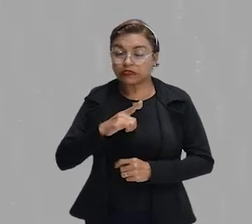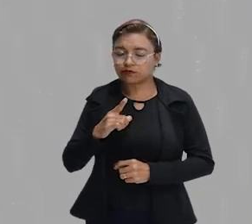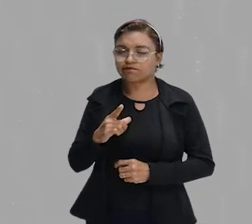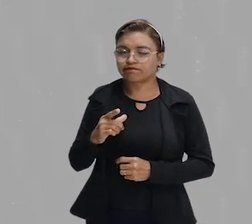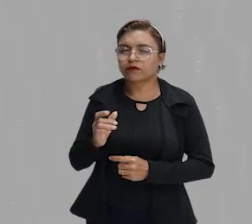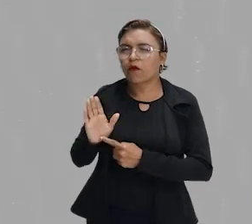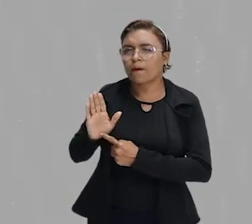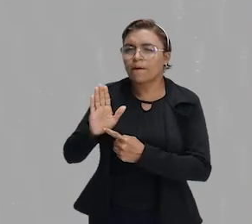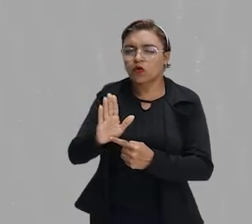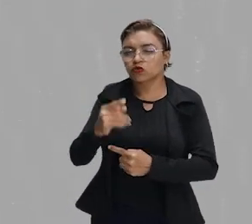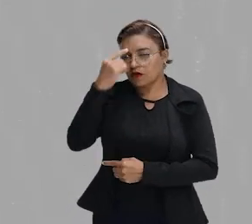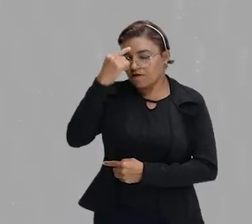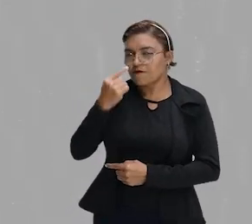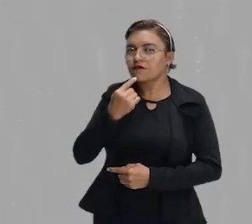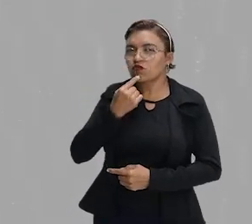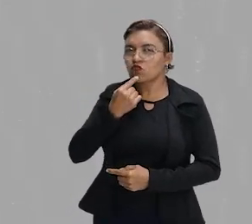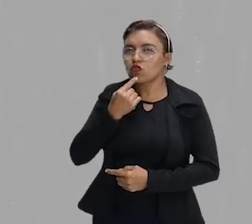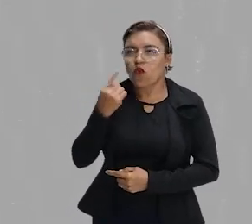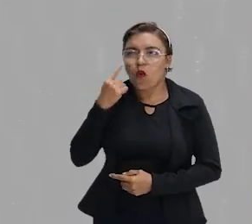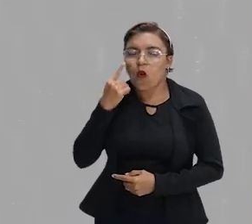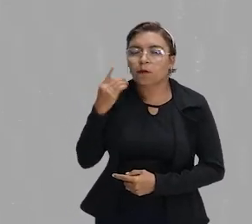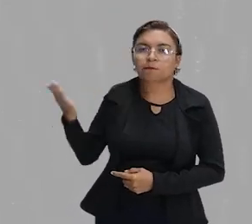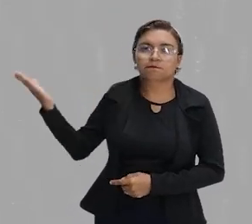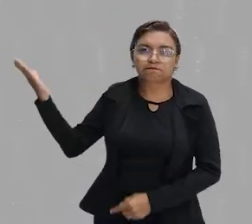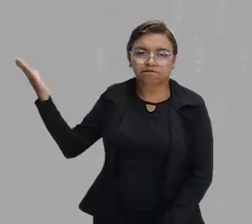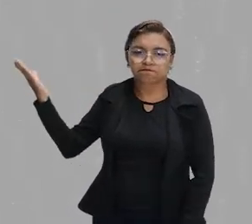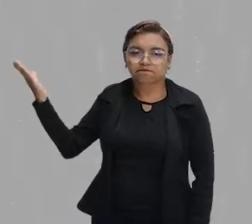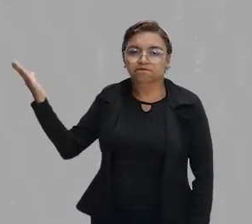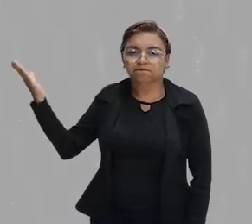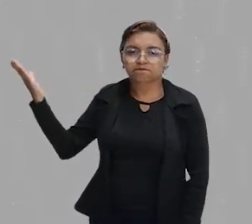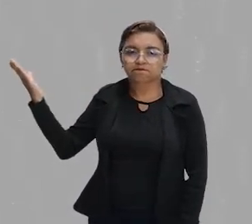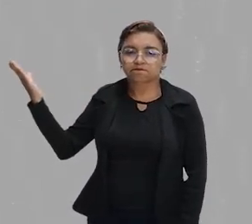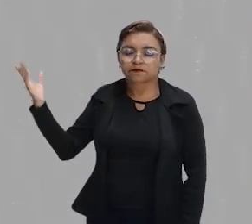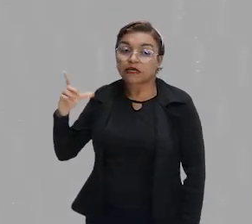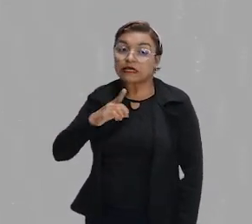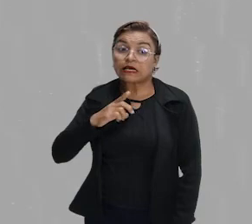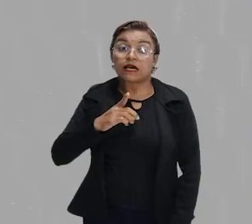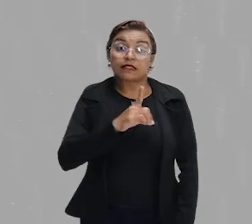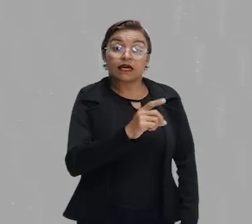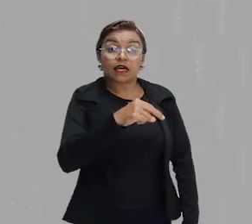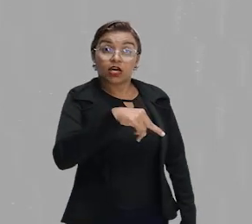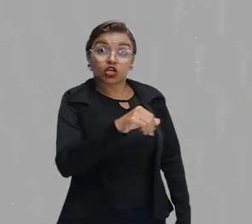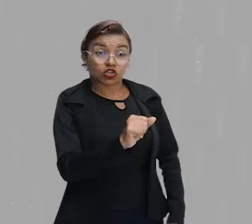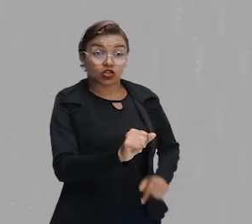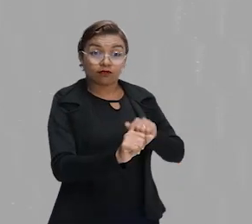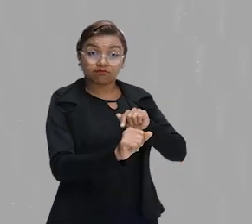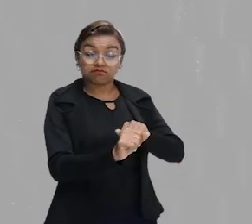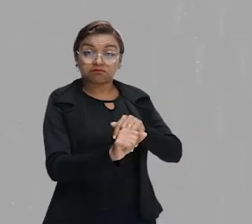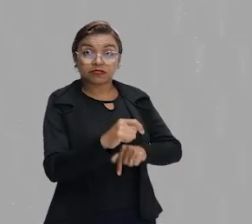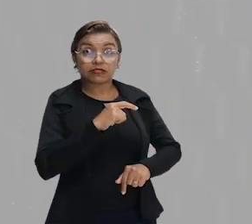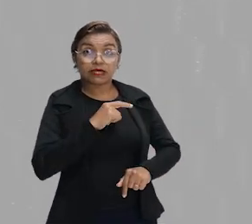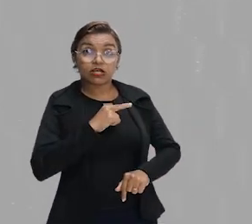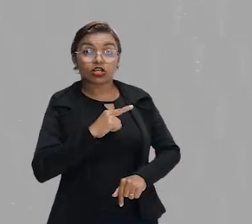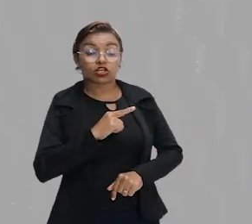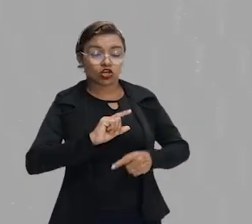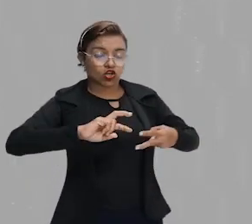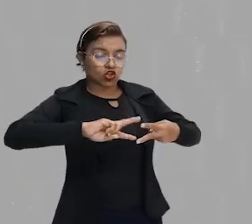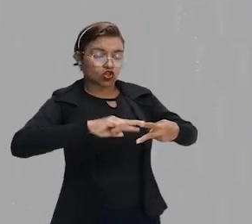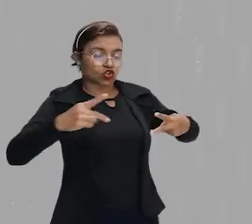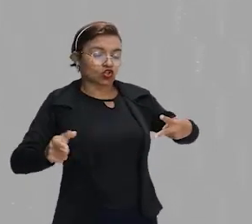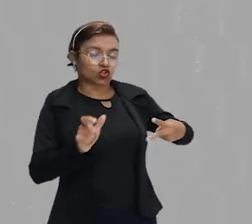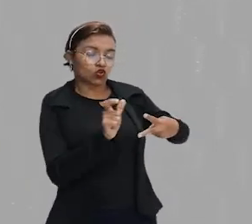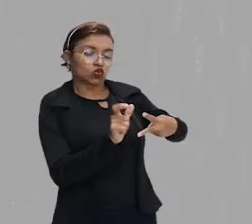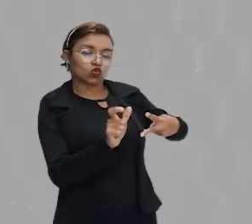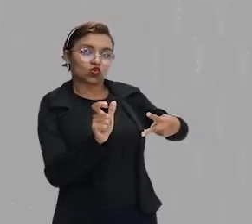até mostrar aqui nessa figura, pessoal, nós sabemos que lá no DNA, nós temos os genes, que são trechos